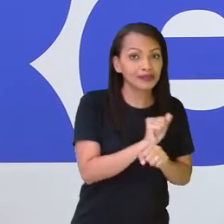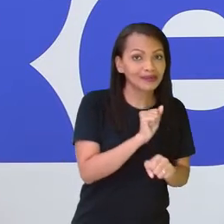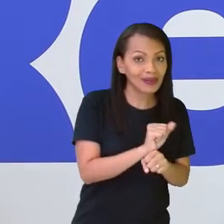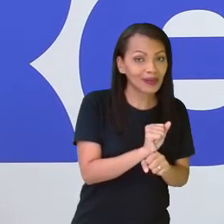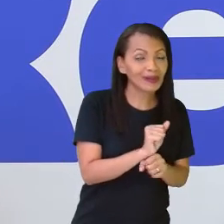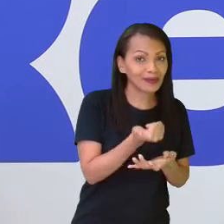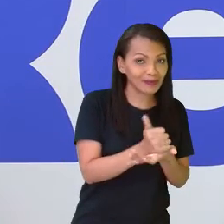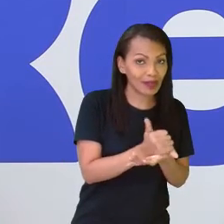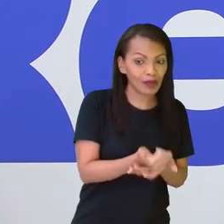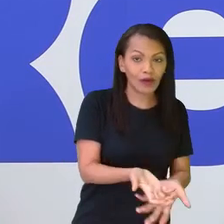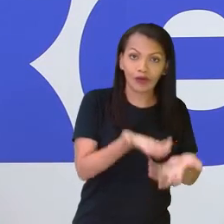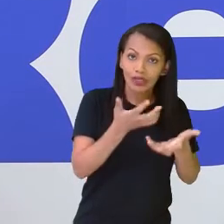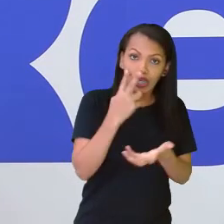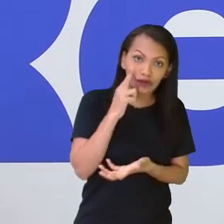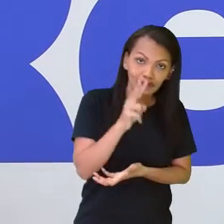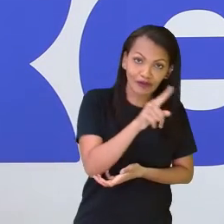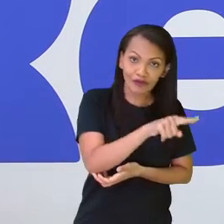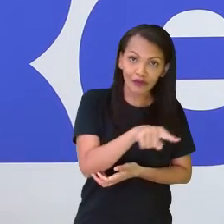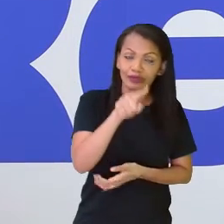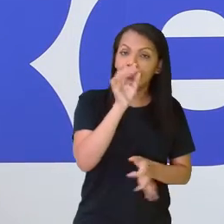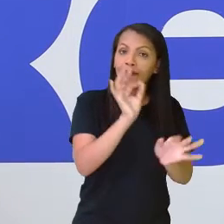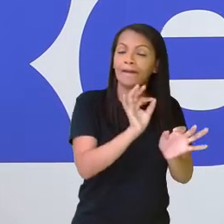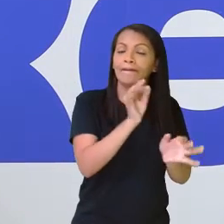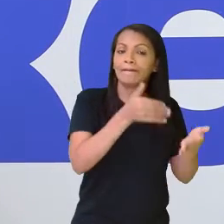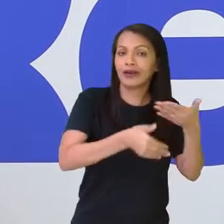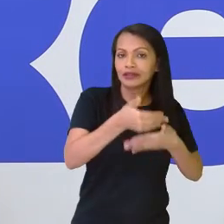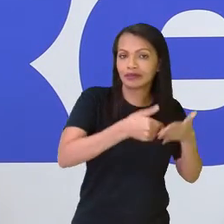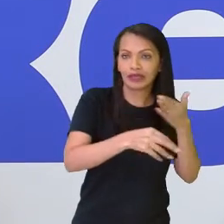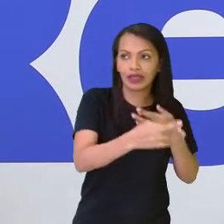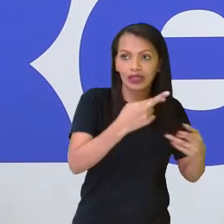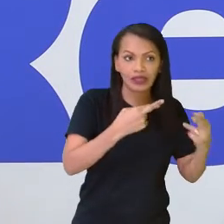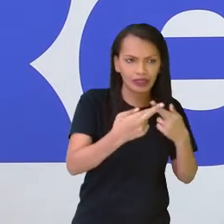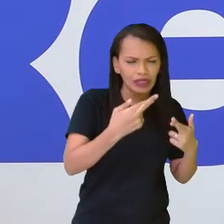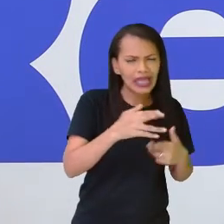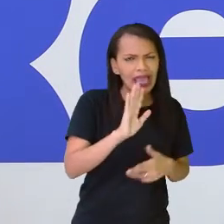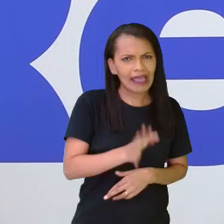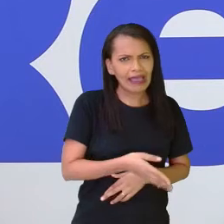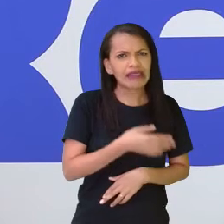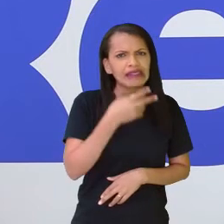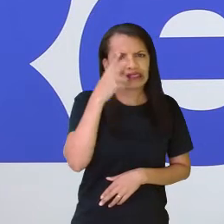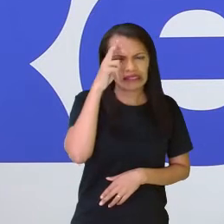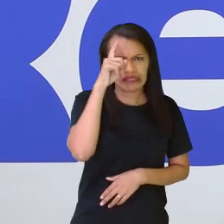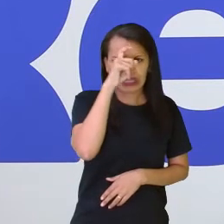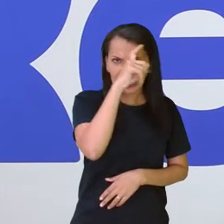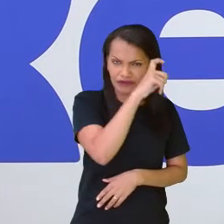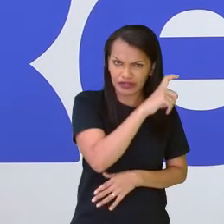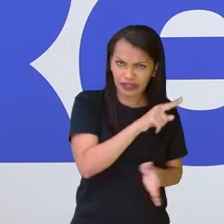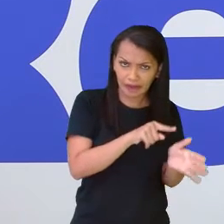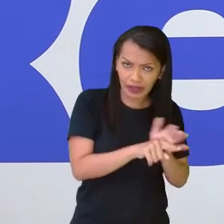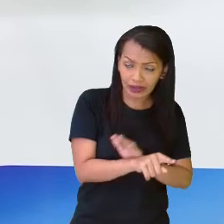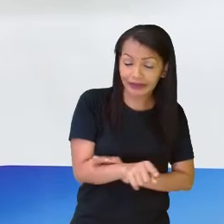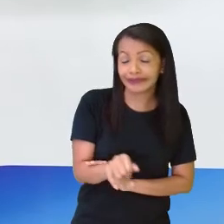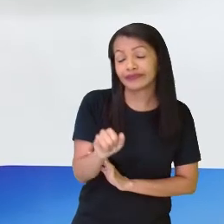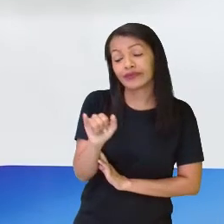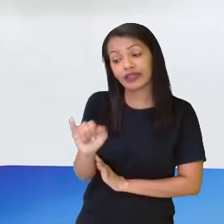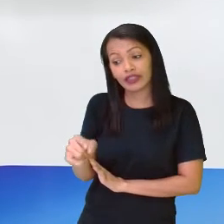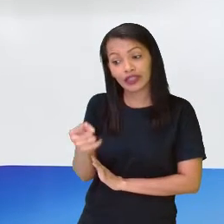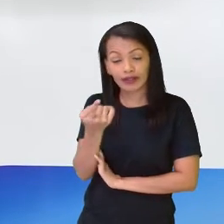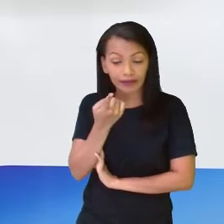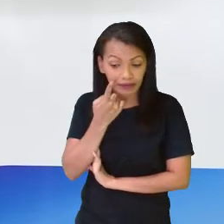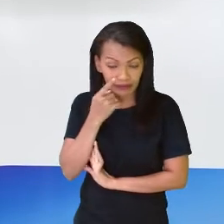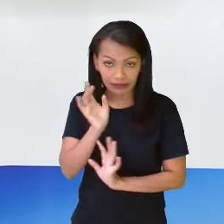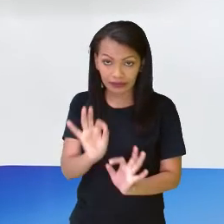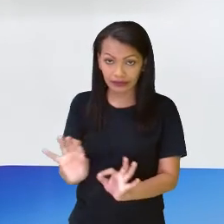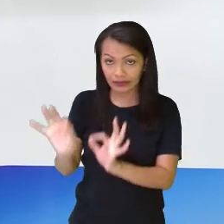vamos nessa, né? Eu quero ver todo mundo aqui participando, respondendo. Será que são difíceis as perguntas, hein? Se prestaram atenção na aula,